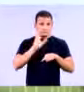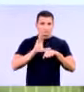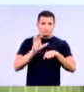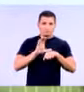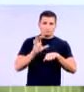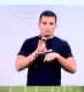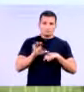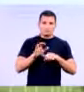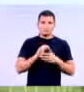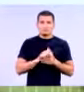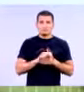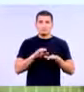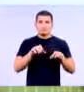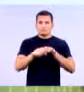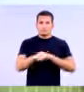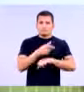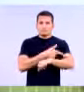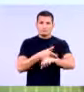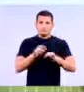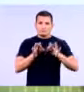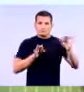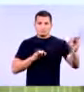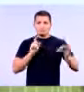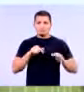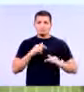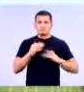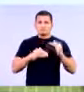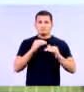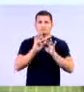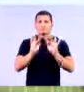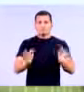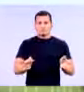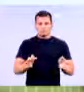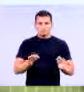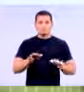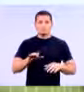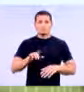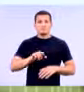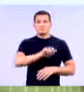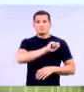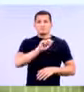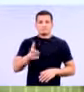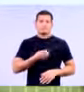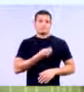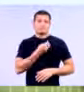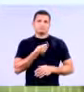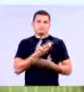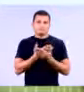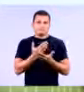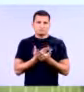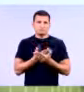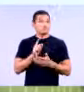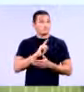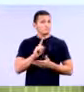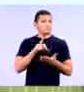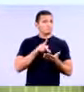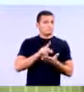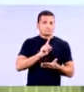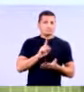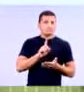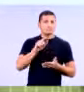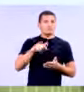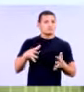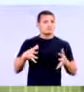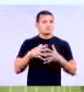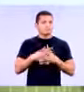uma determinada formação à distância é um processo mais simples do que o presencial. Na verdade, não. Na verdade, é um pouco mais complexo,